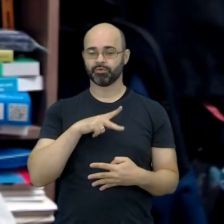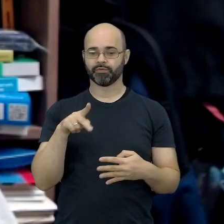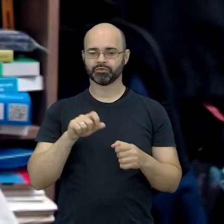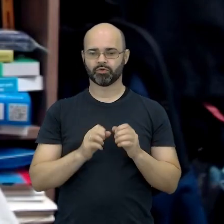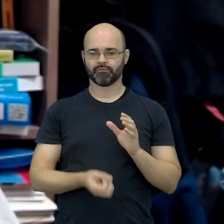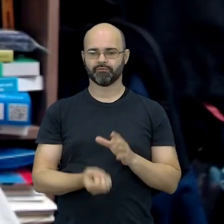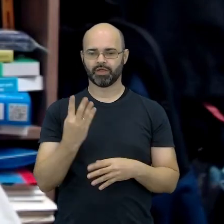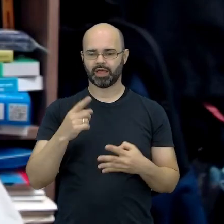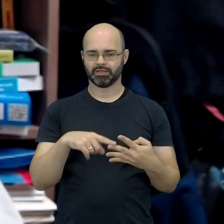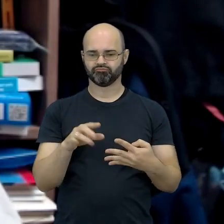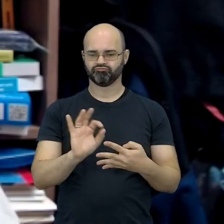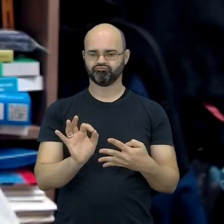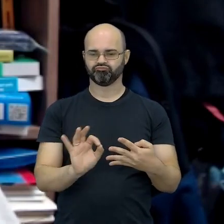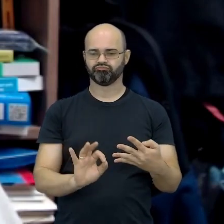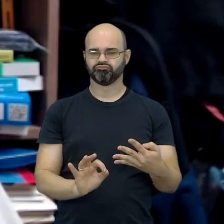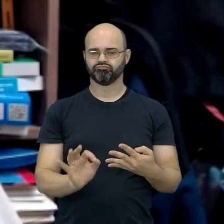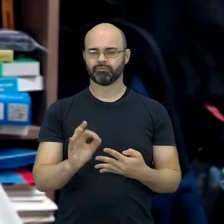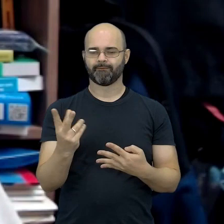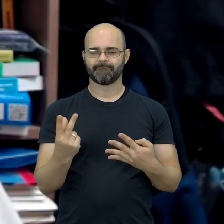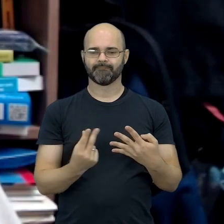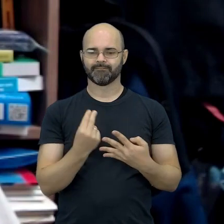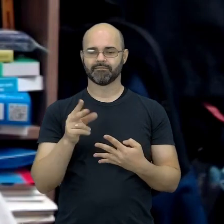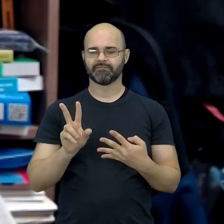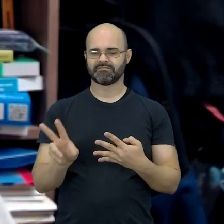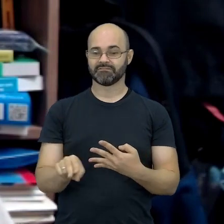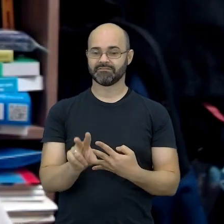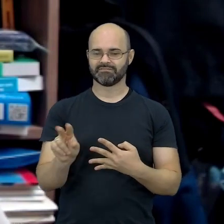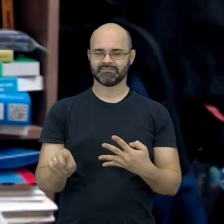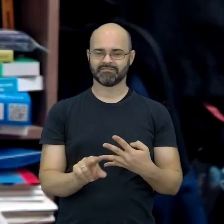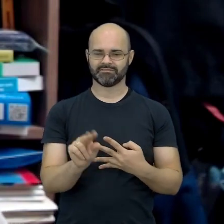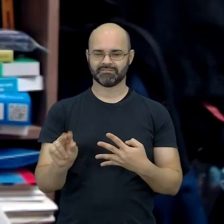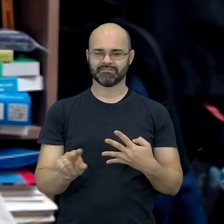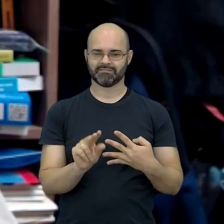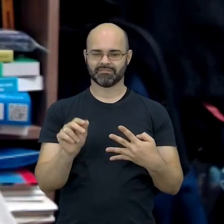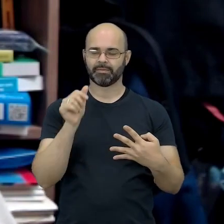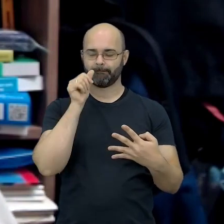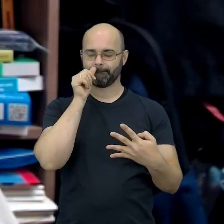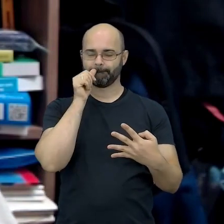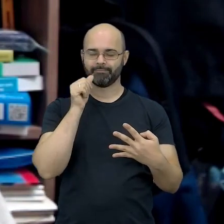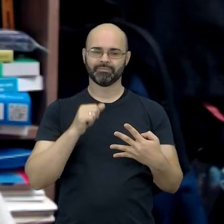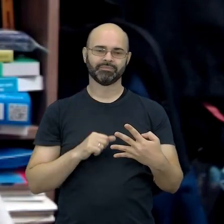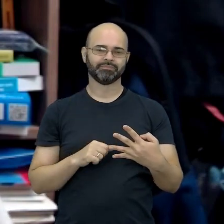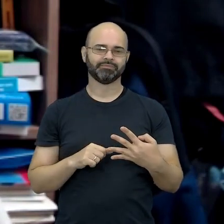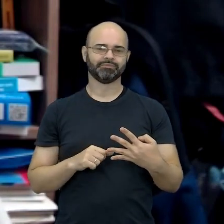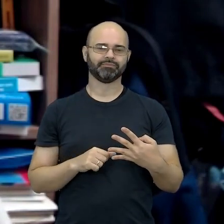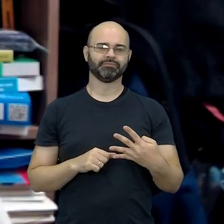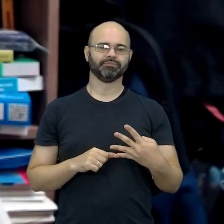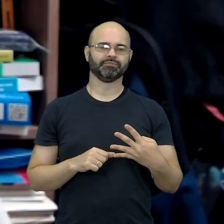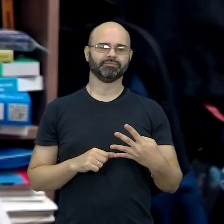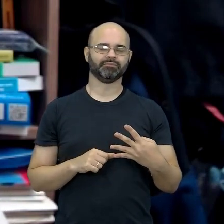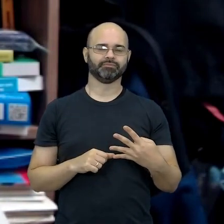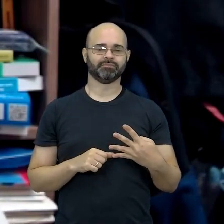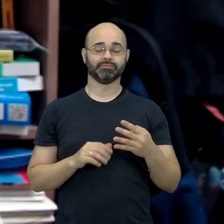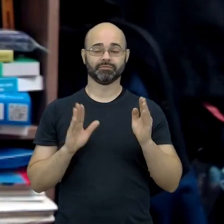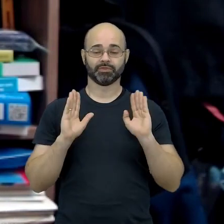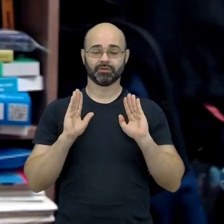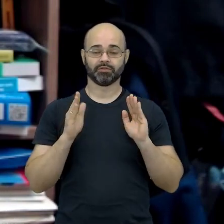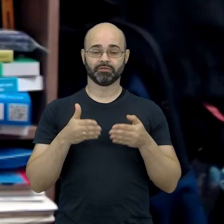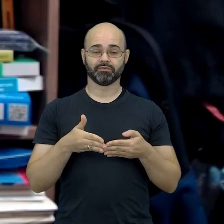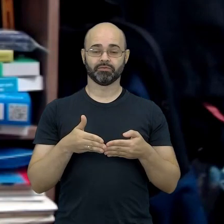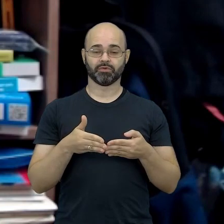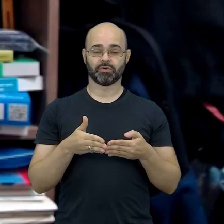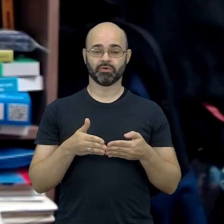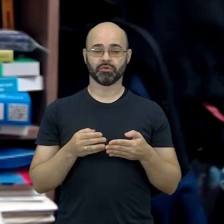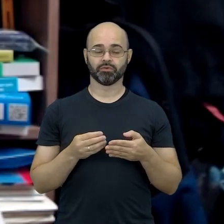os distratores realmente focando aí no ponto, né, que nós entendemos que